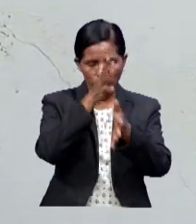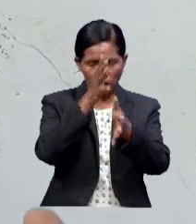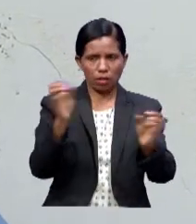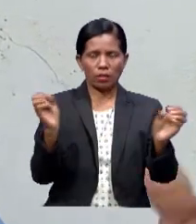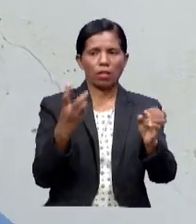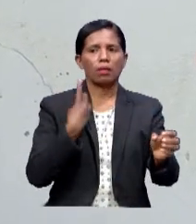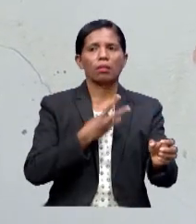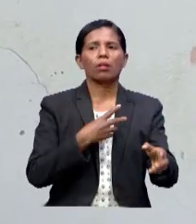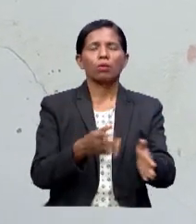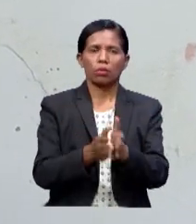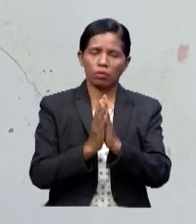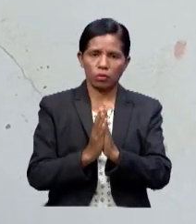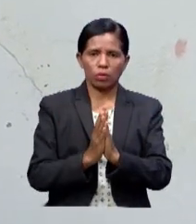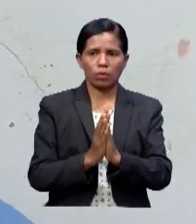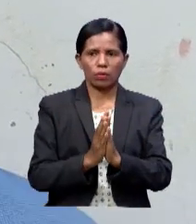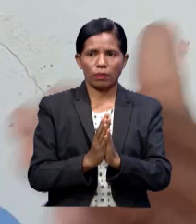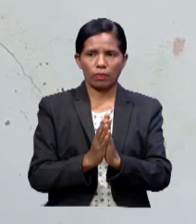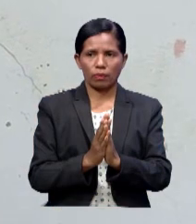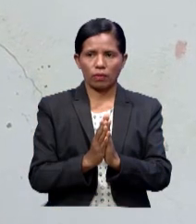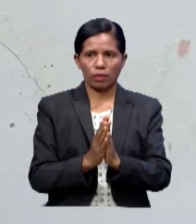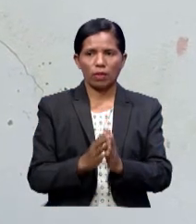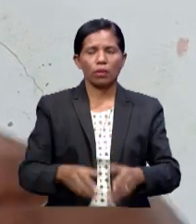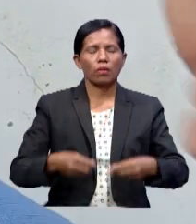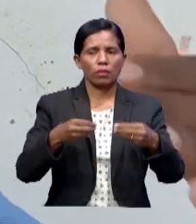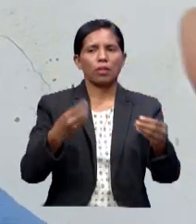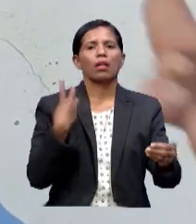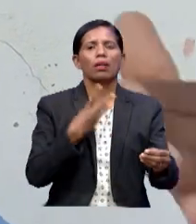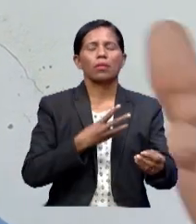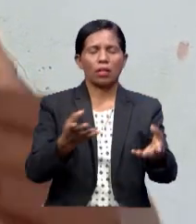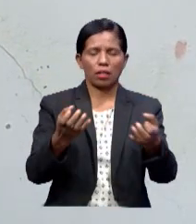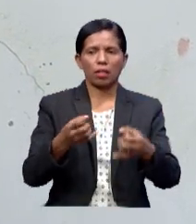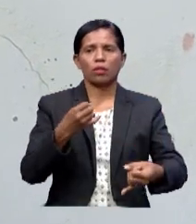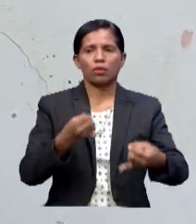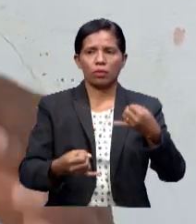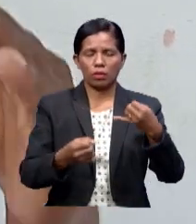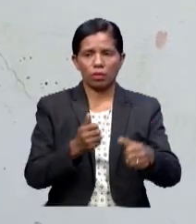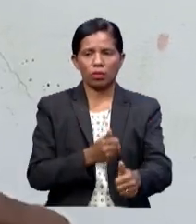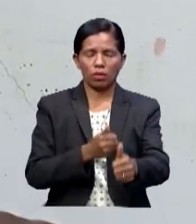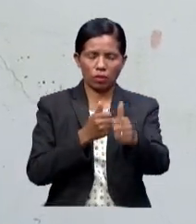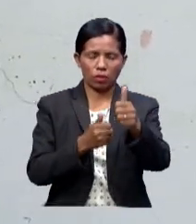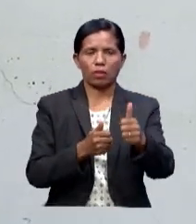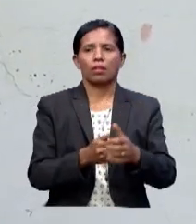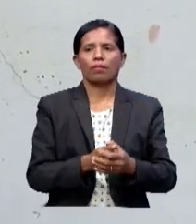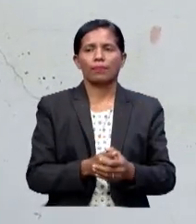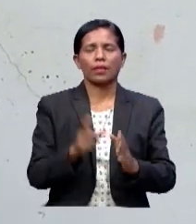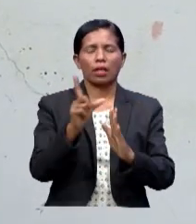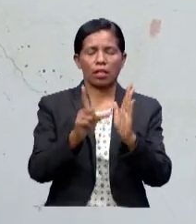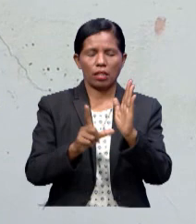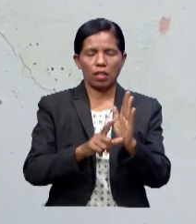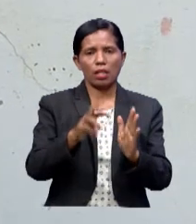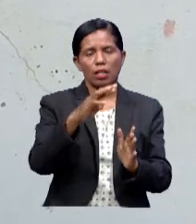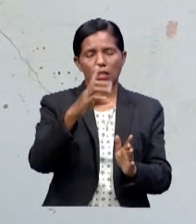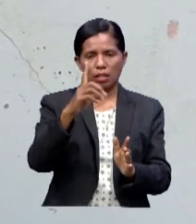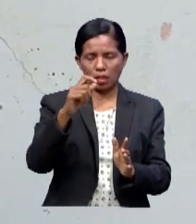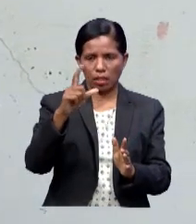atu husu buat nebe ke atu fokedas, mas a minha cara justiça nela auto ir. Constituição ler de ter nebe consagra.